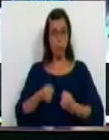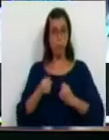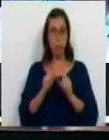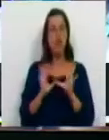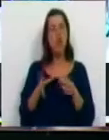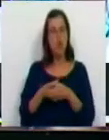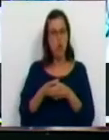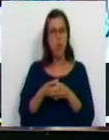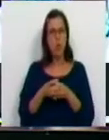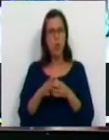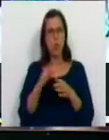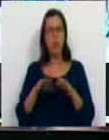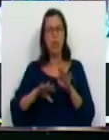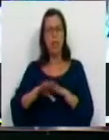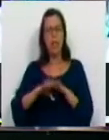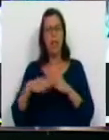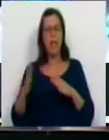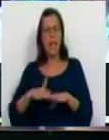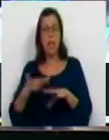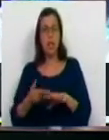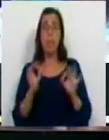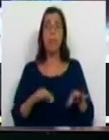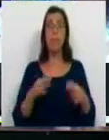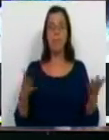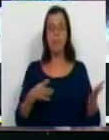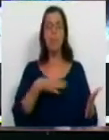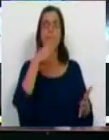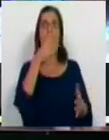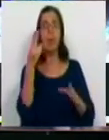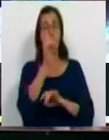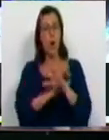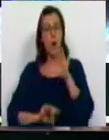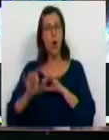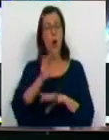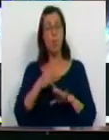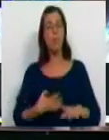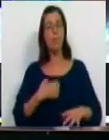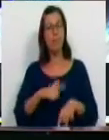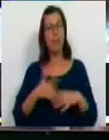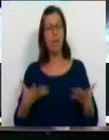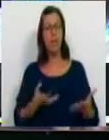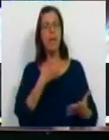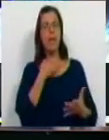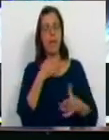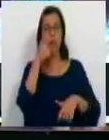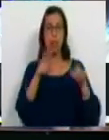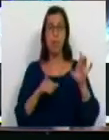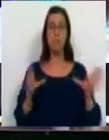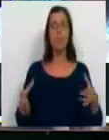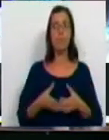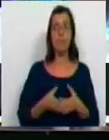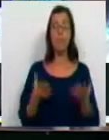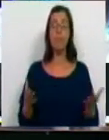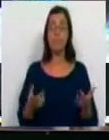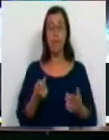de grupos e partidos de extrema-direita. Por fim, podemos dizer que a União Europeia está a viver um tempo de crise humanitária, não